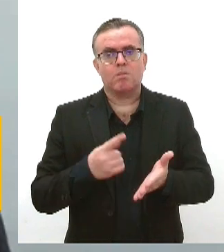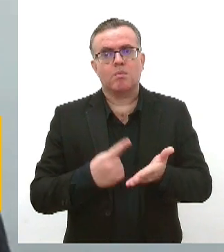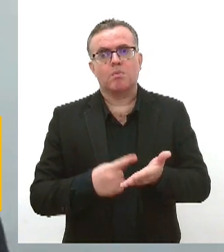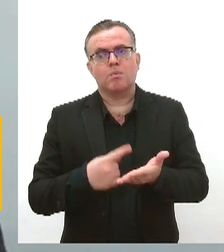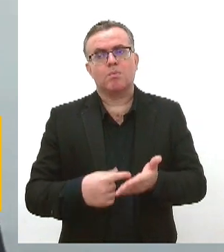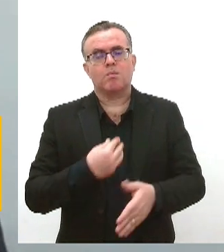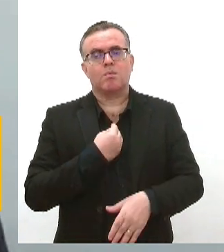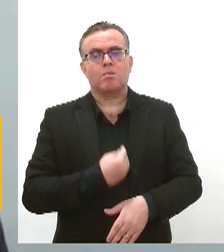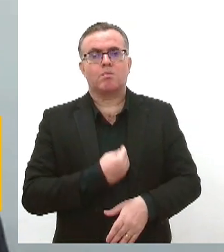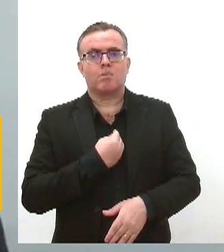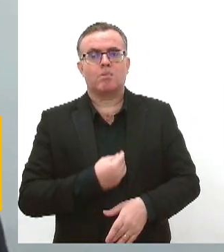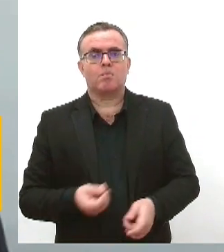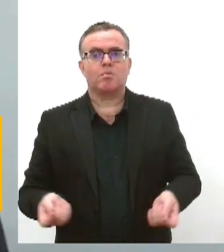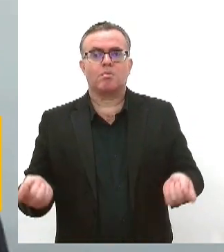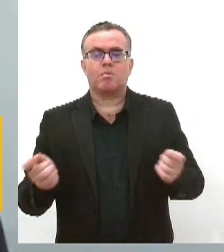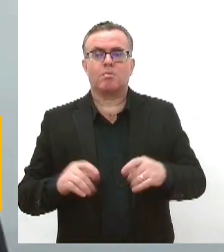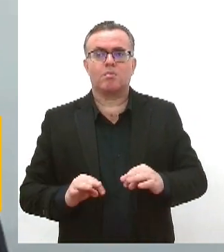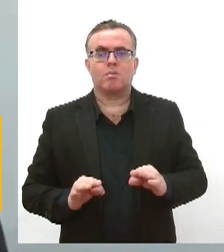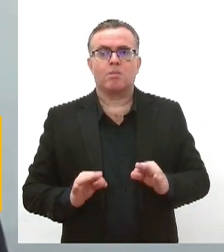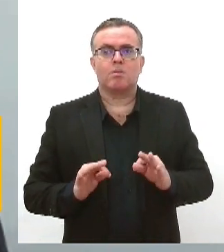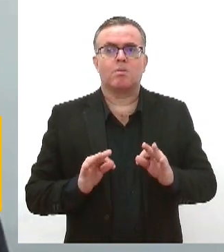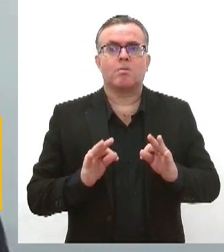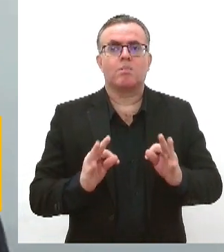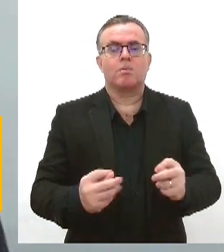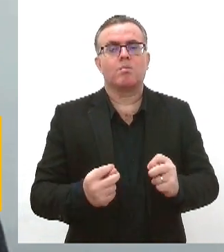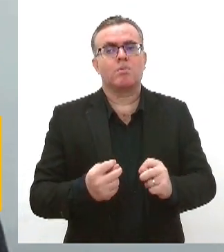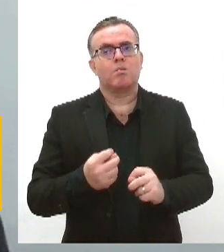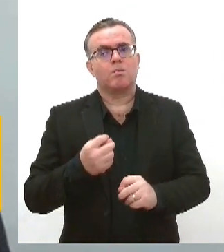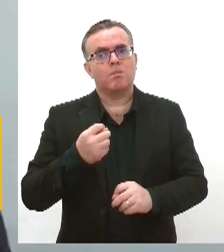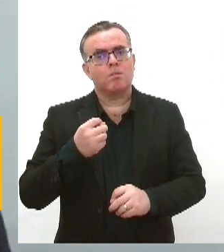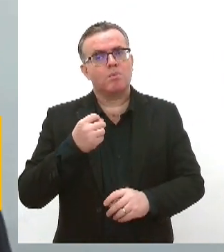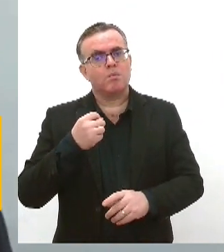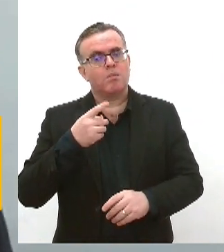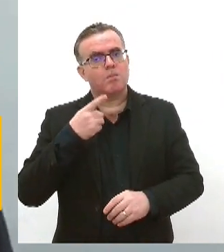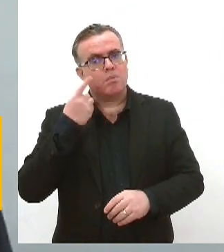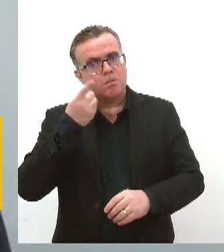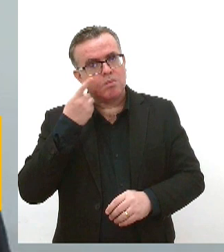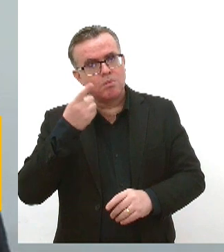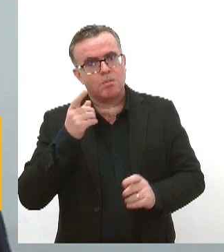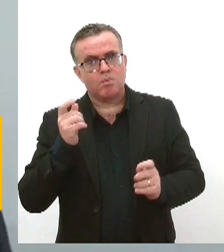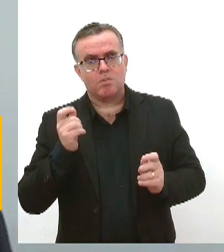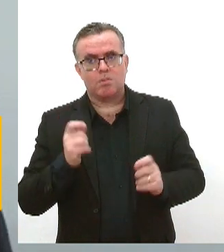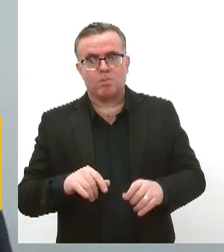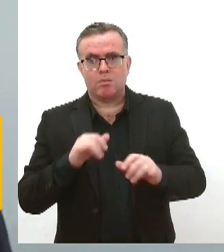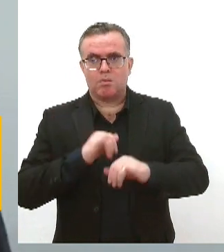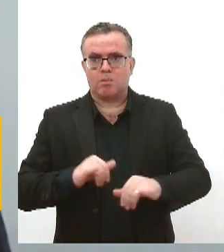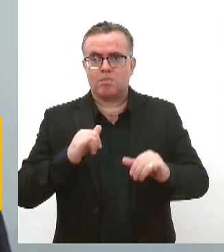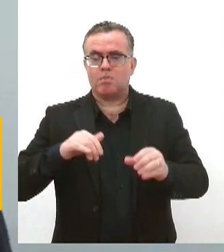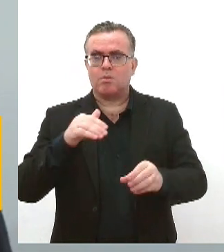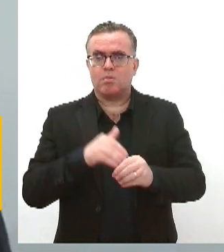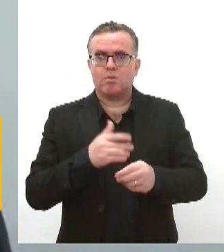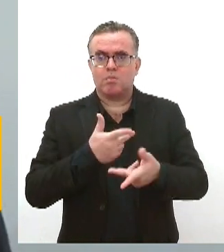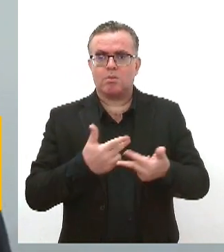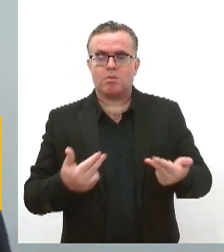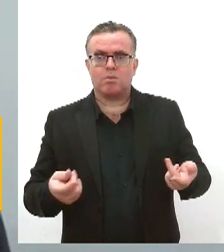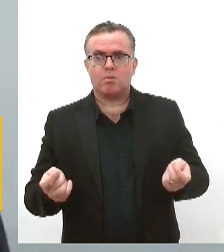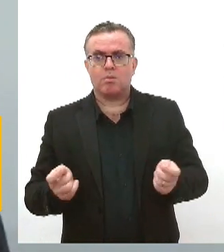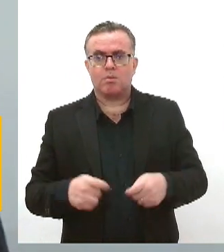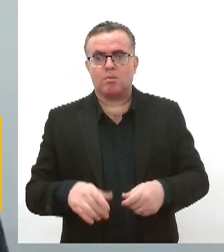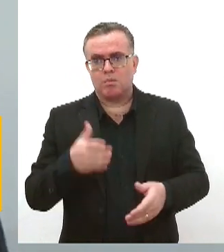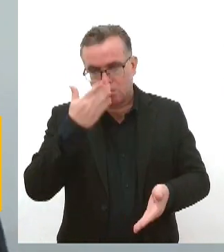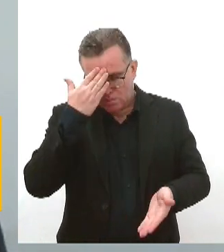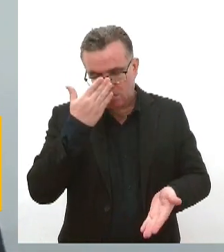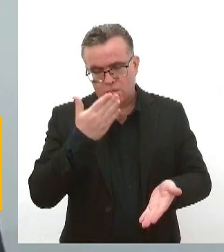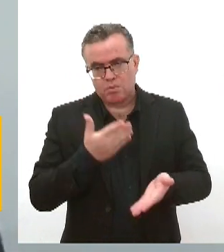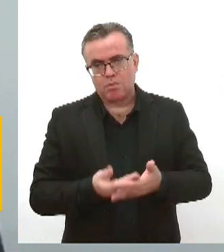dos parlamentares que estavam envolvidos nas suas campanhas eleitorais no ano passado. Mas eu acredito muito que